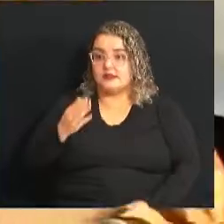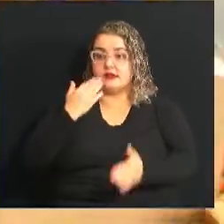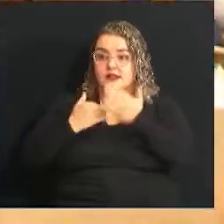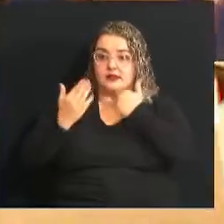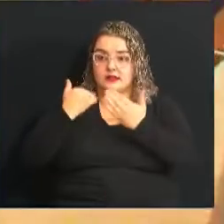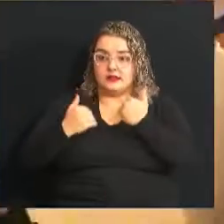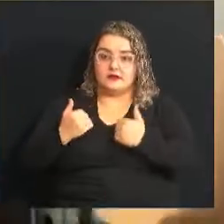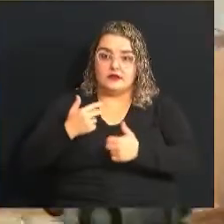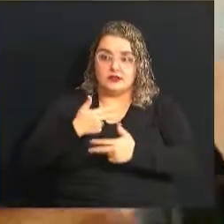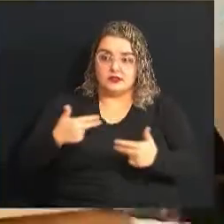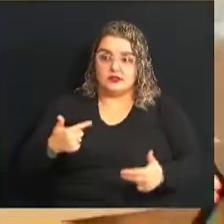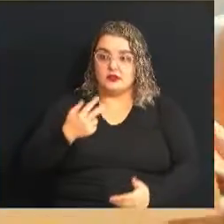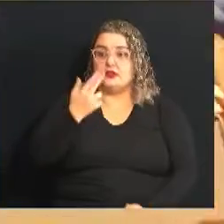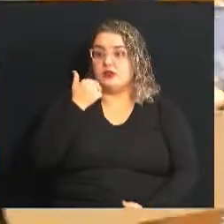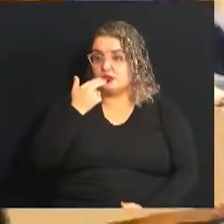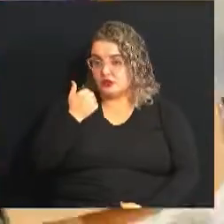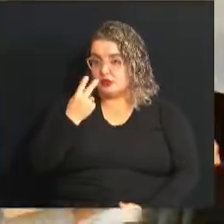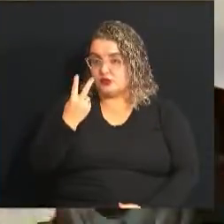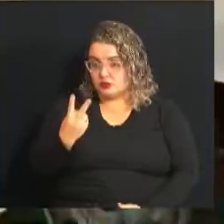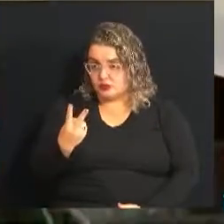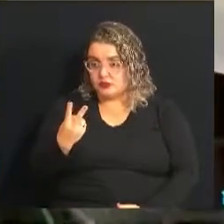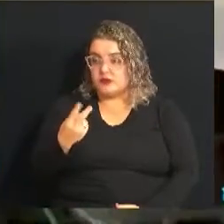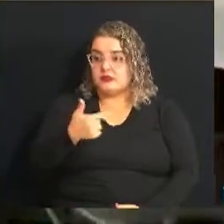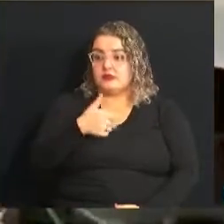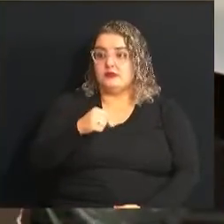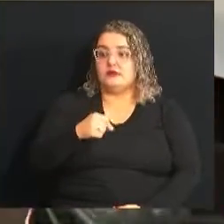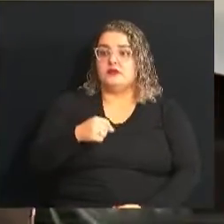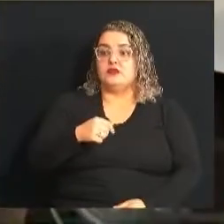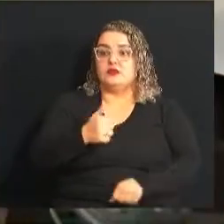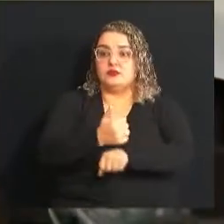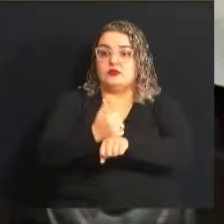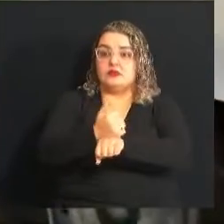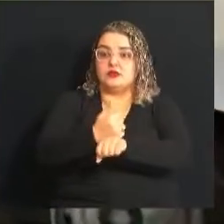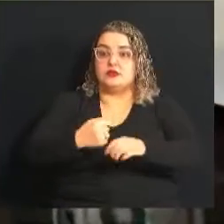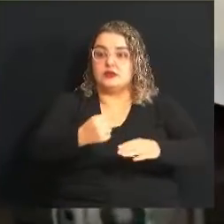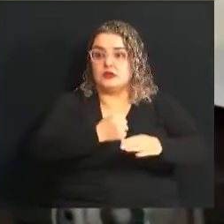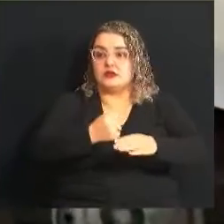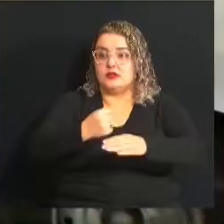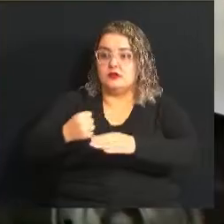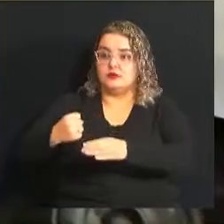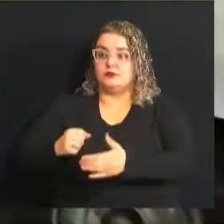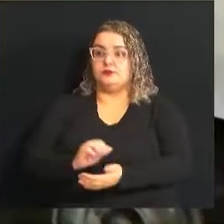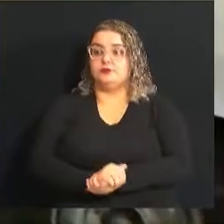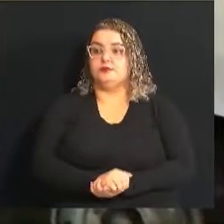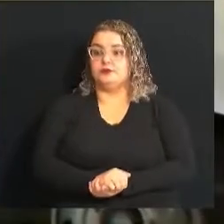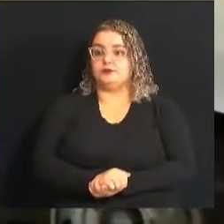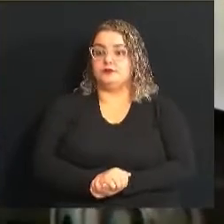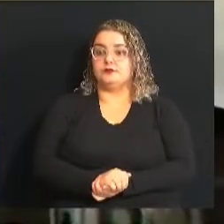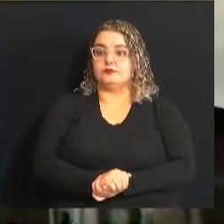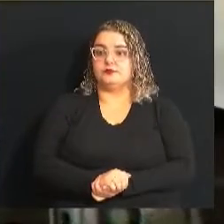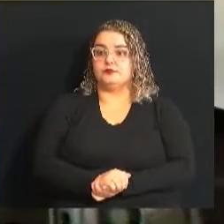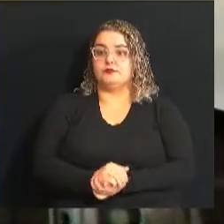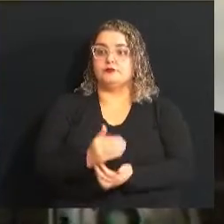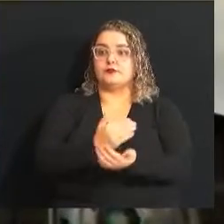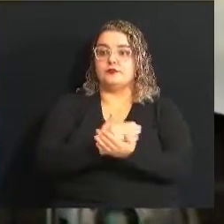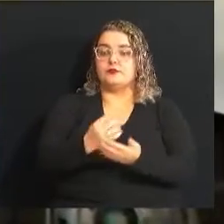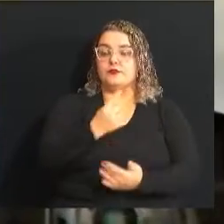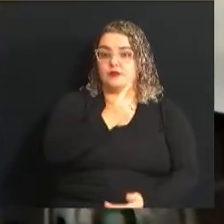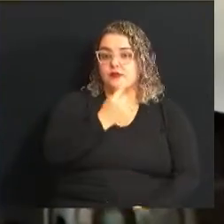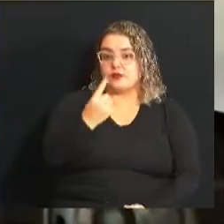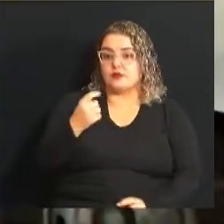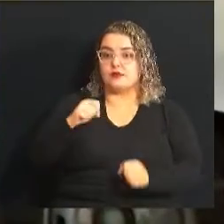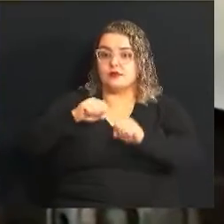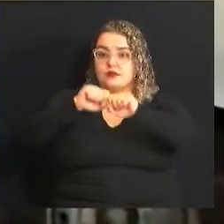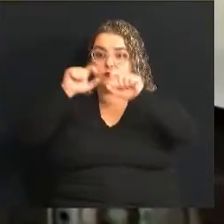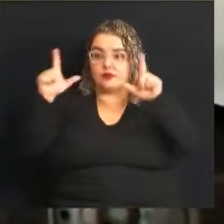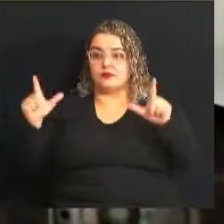e 20 funcionários da cozinha. Aqui o início é às 11 horas da manhã. Desses